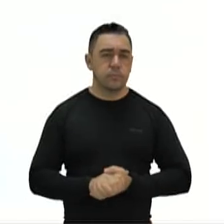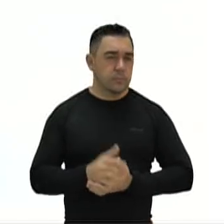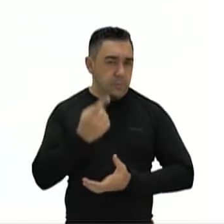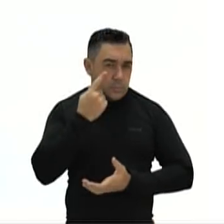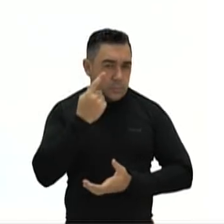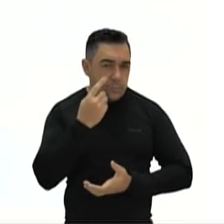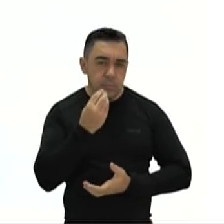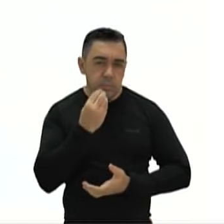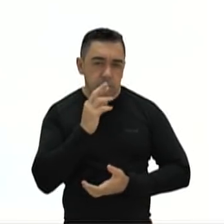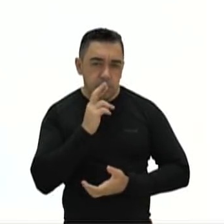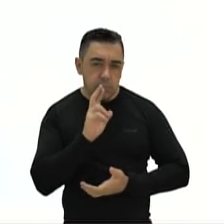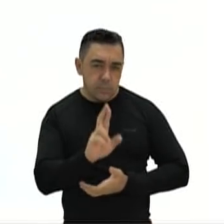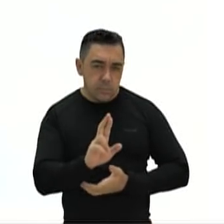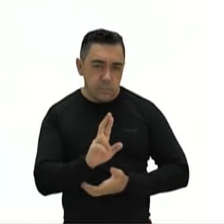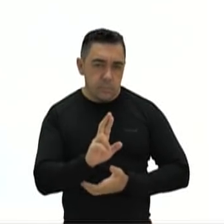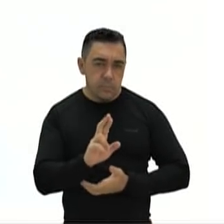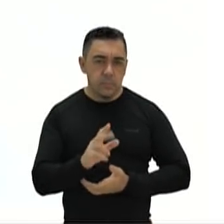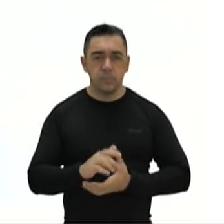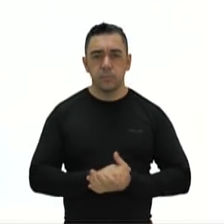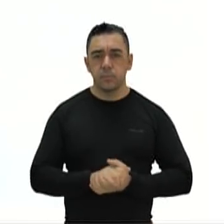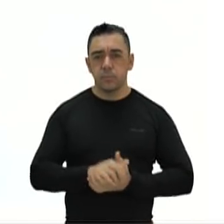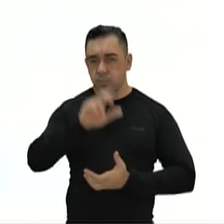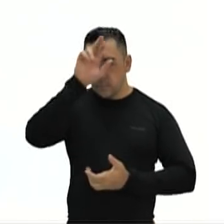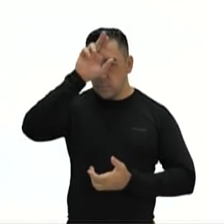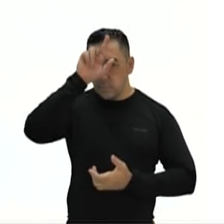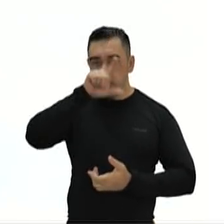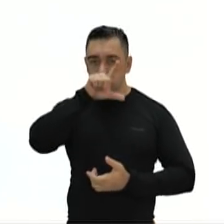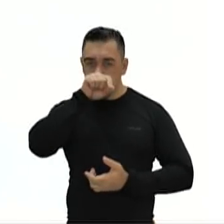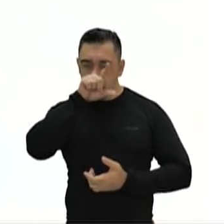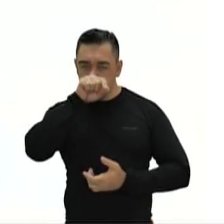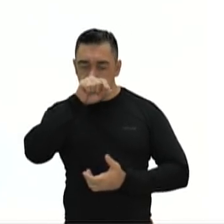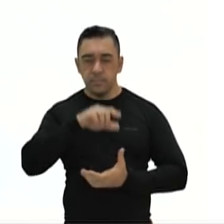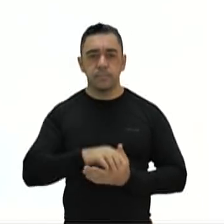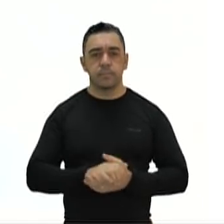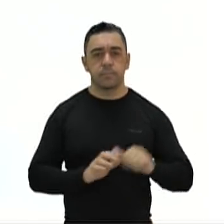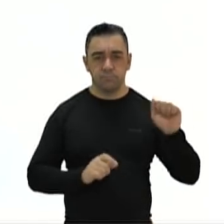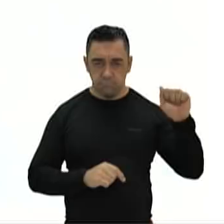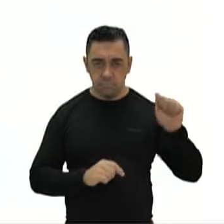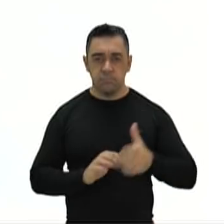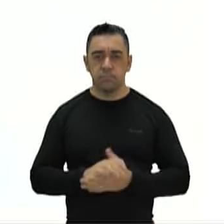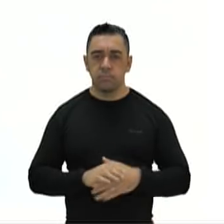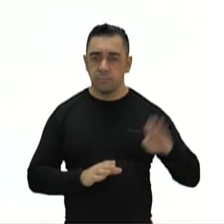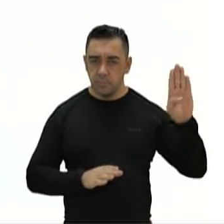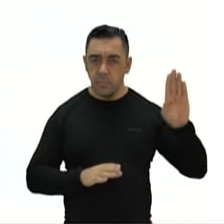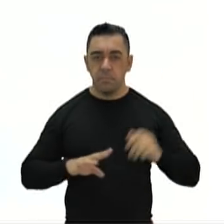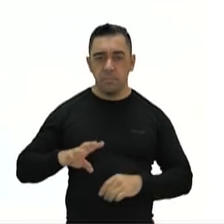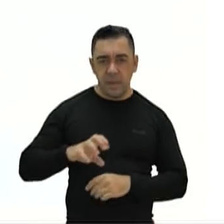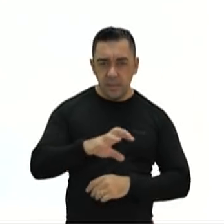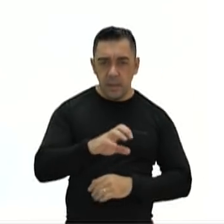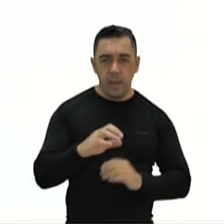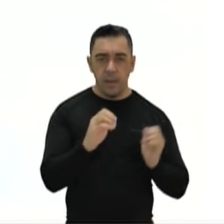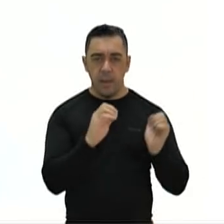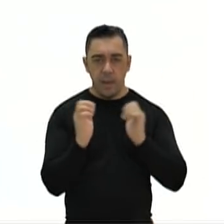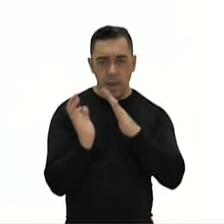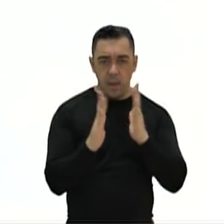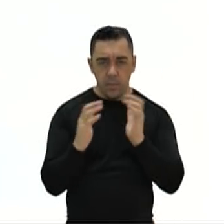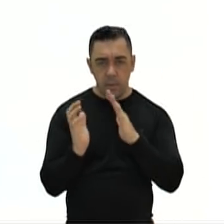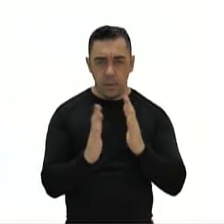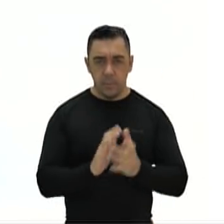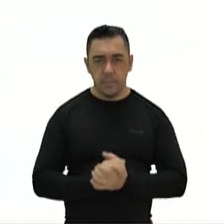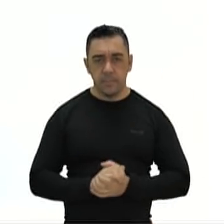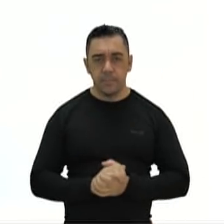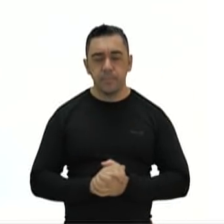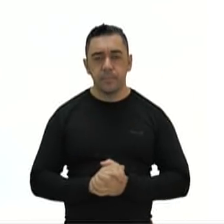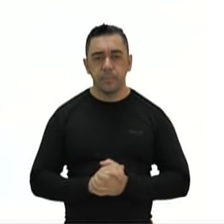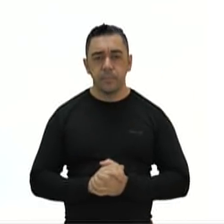tentar responder? Será que são os insetos e as aves, letra A? Será que são as bactérias e algas unicelulares, letra B?